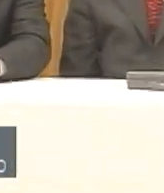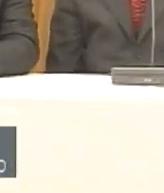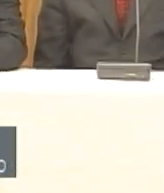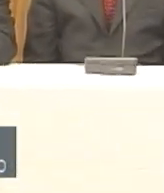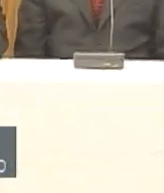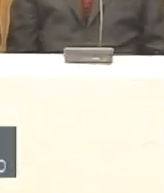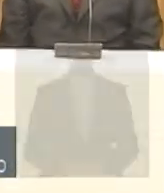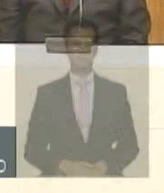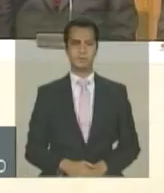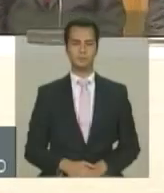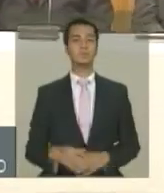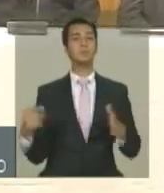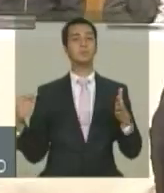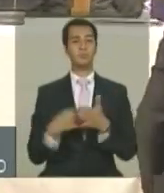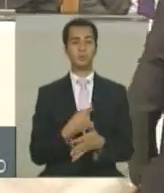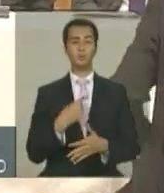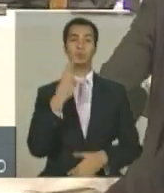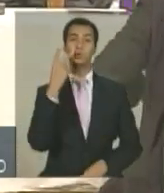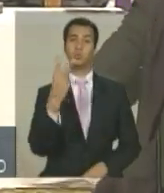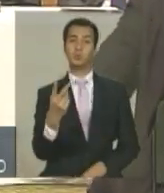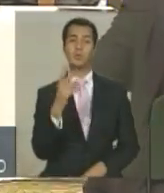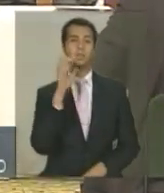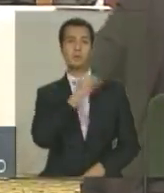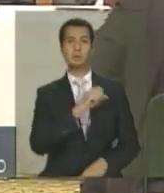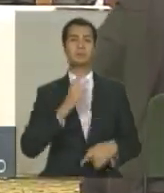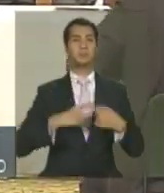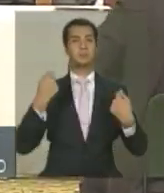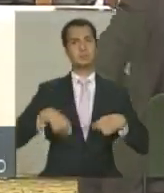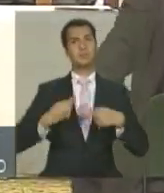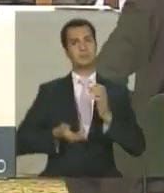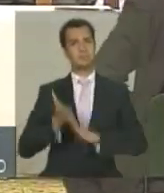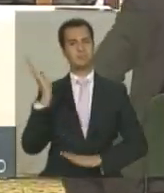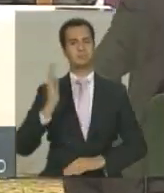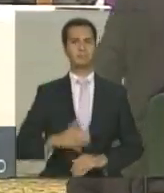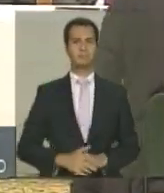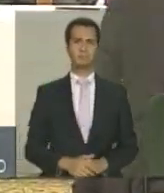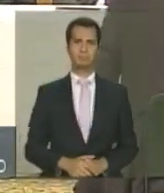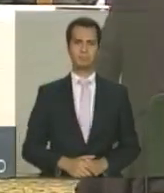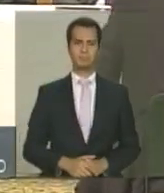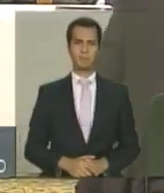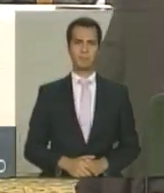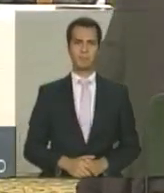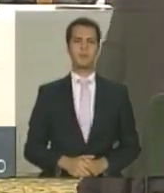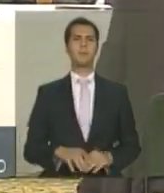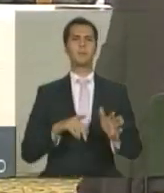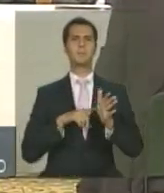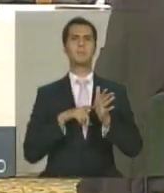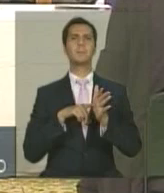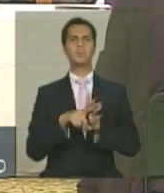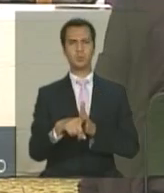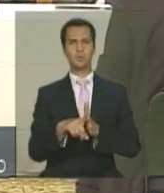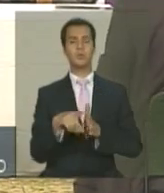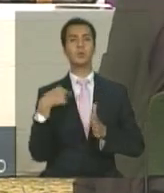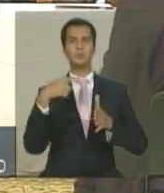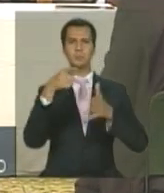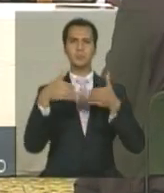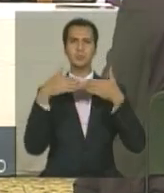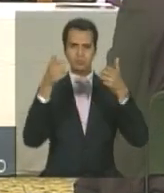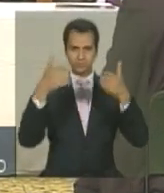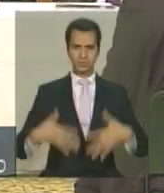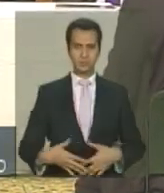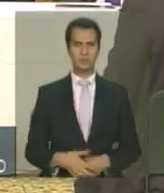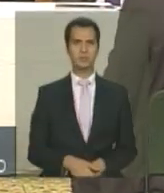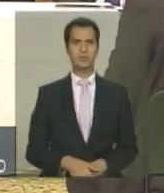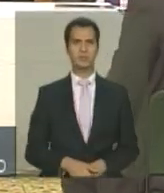Duas perguntas rápidas aí, nós temos que subir em seguida. Tem uma pergunta aqui, eu queria que os senhores detalhassem os investimentos. Quem está falando?